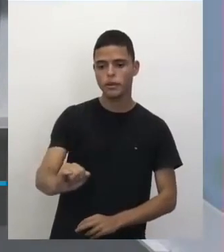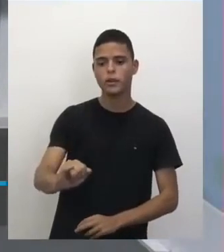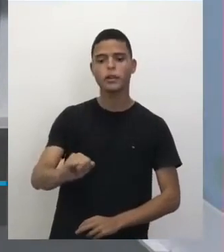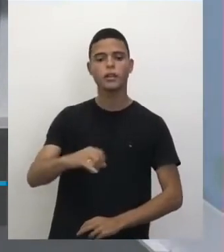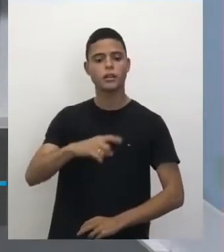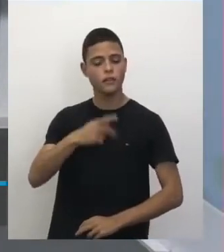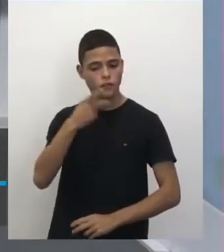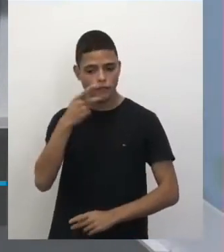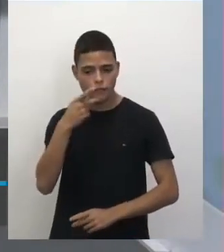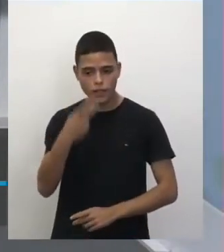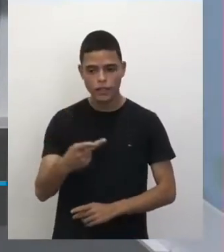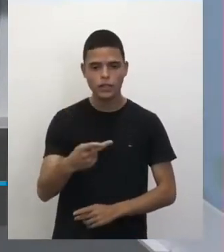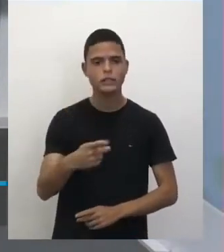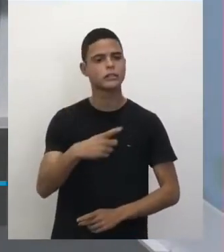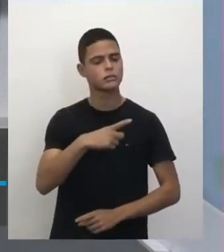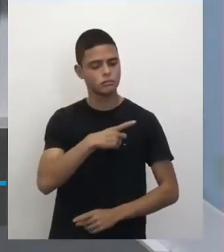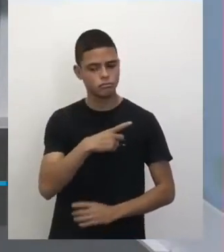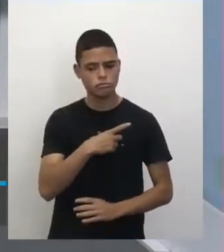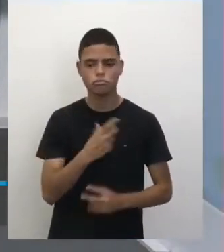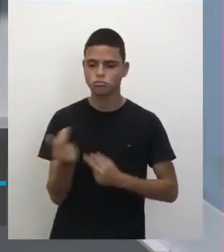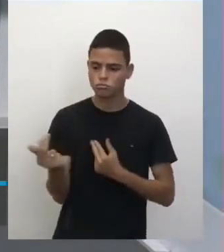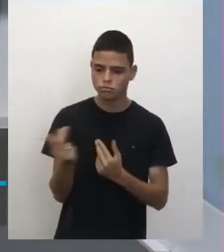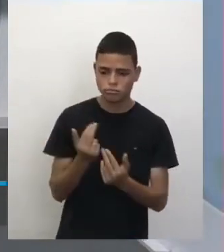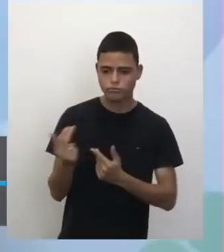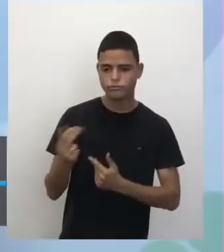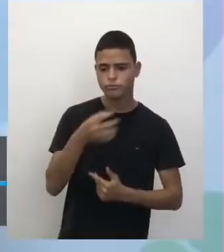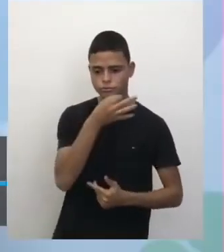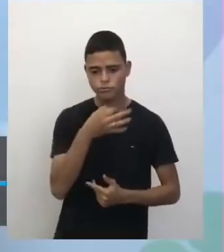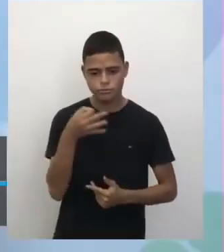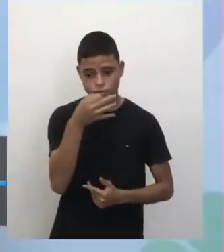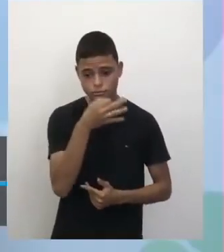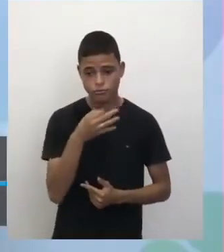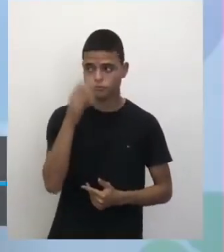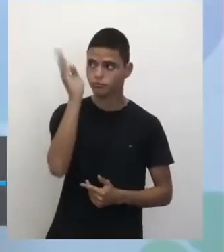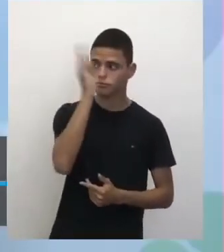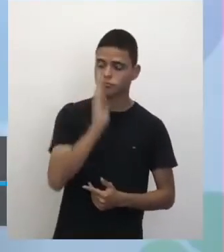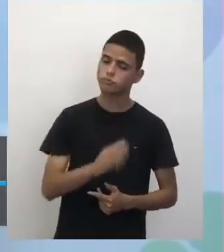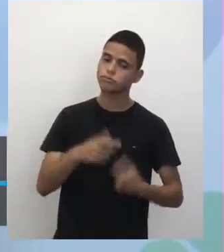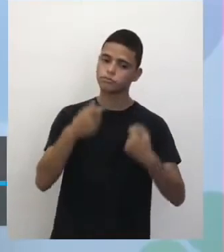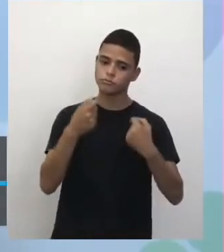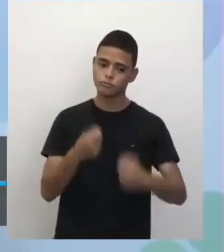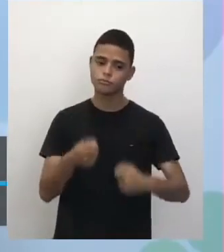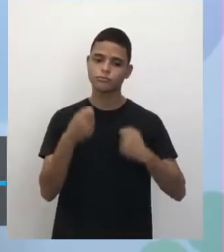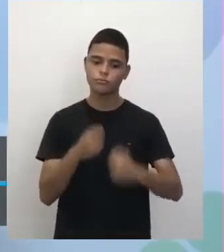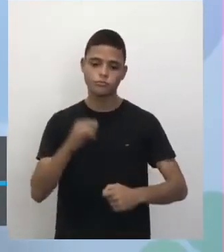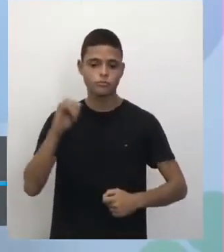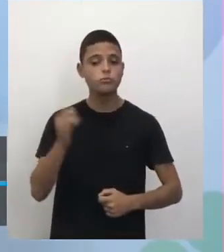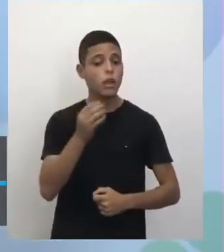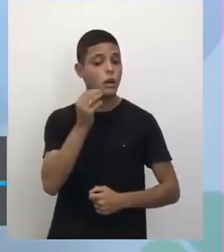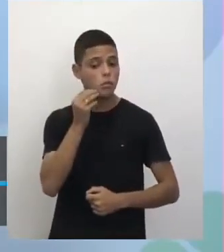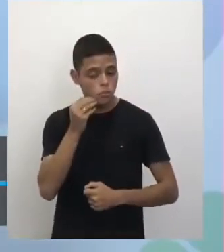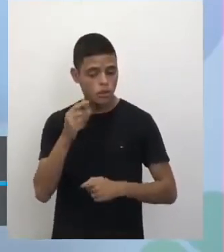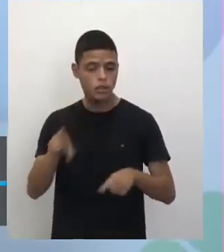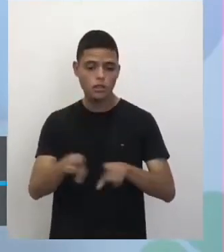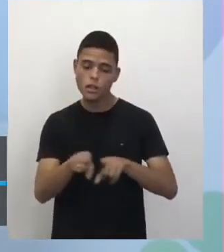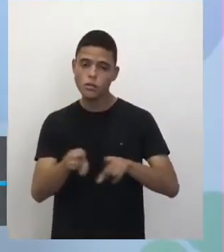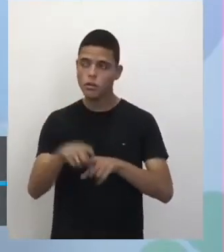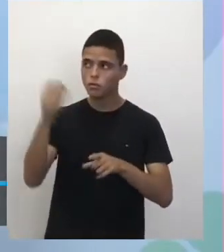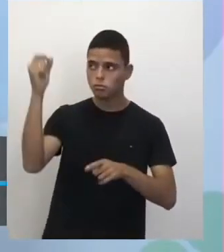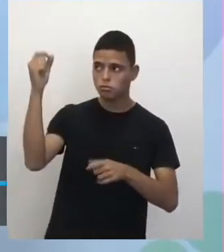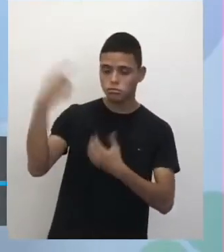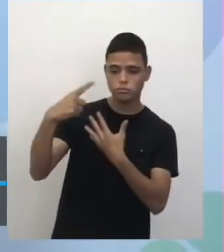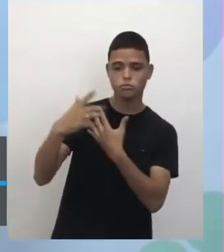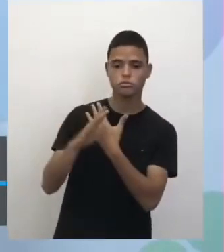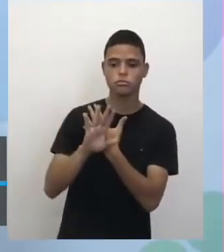até também nós temos a mesma, eu acredito que todos aqui têm a mesma opinião. O Brasil deve aproveitar a energia solar e a eólica, né? Aí nós